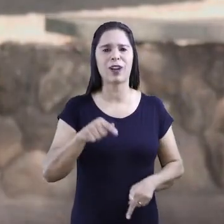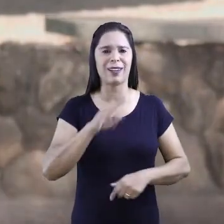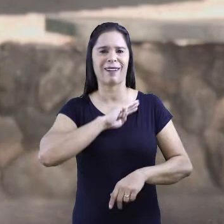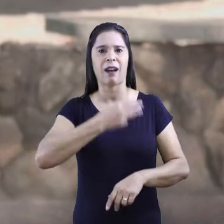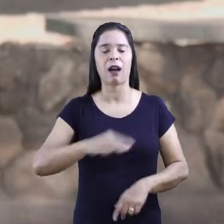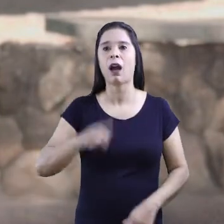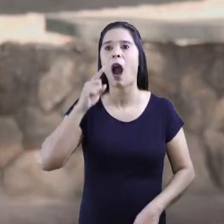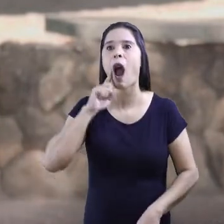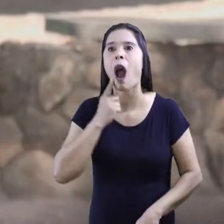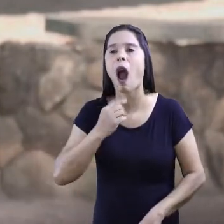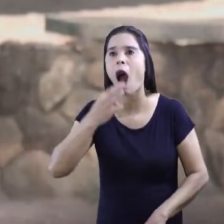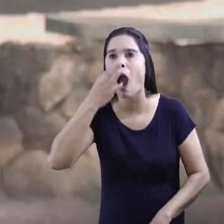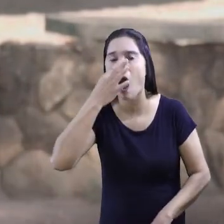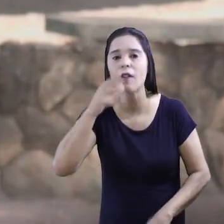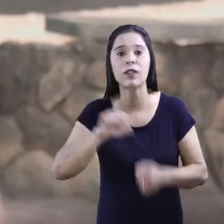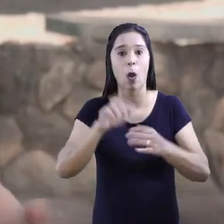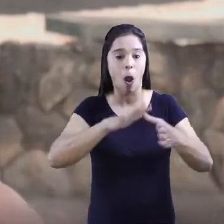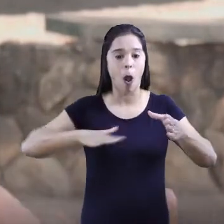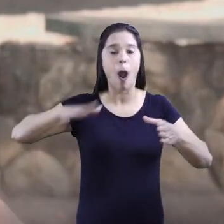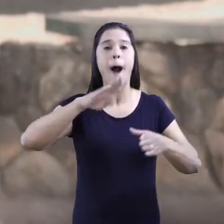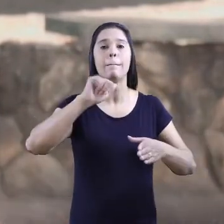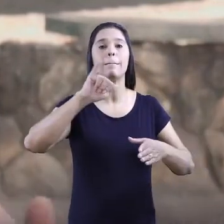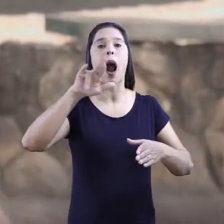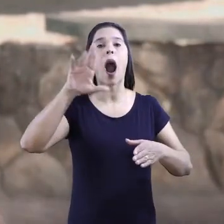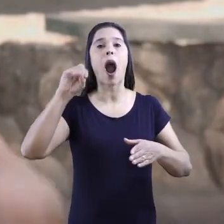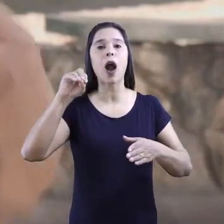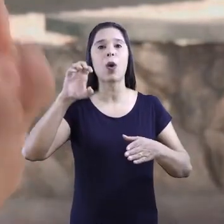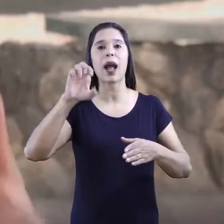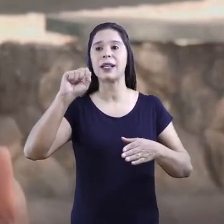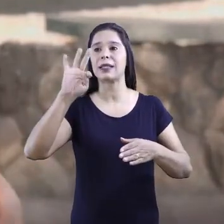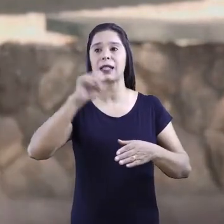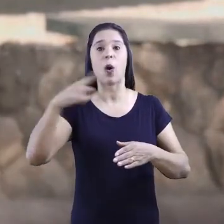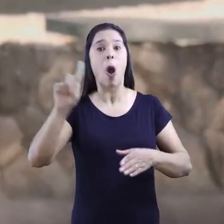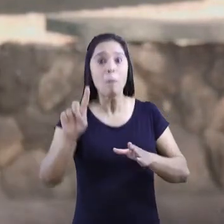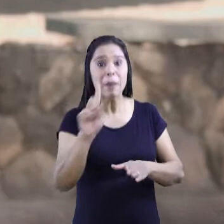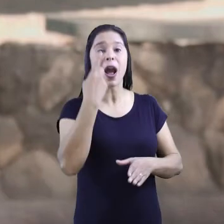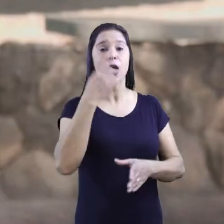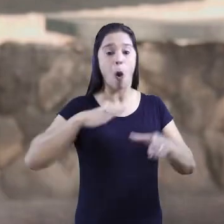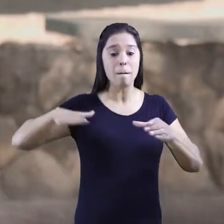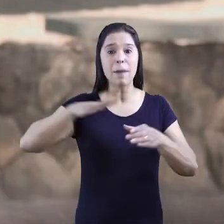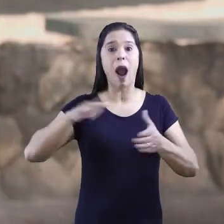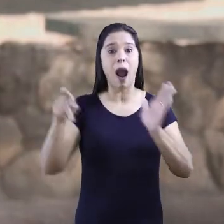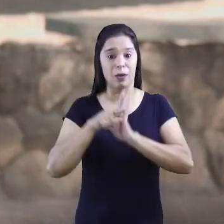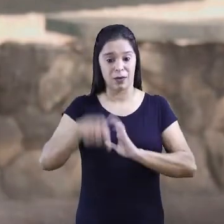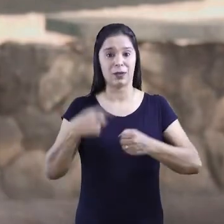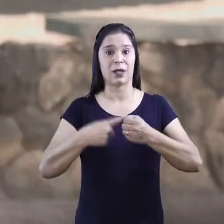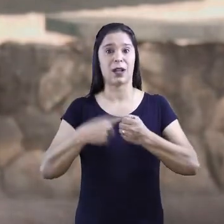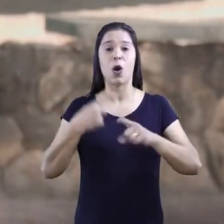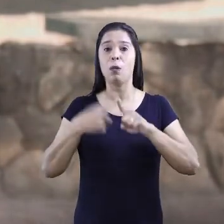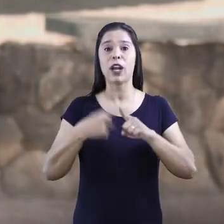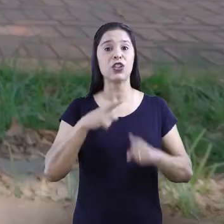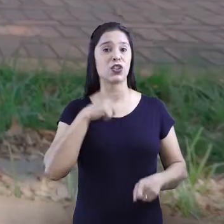Matosinhos ficaram maravilhadas e fizeram do bairro da estação o próprio nome, né? Inclusive vai ser o primeiro bairro